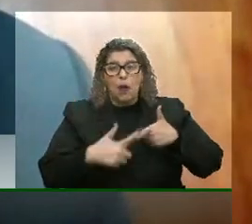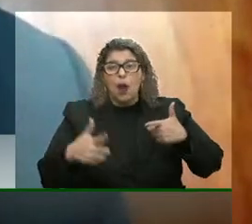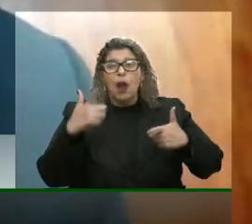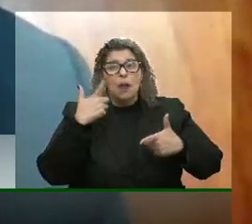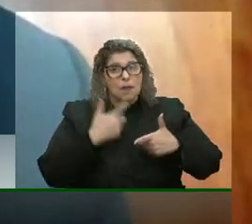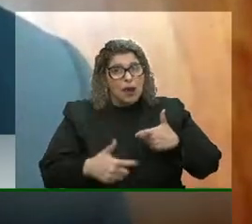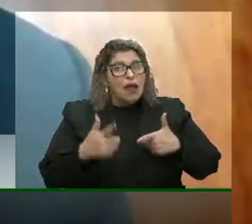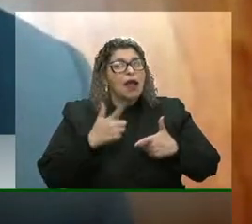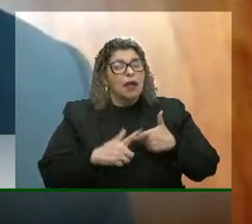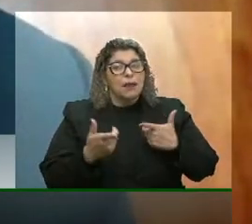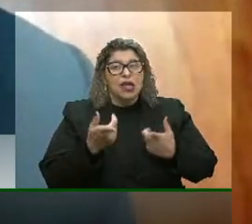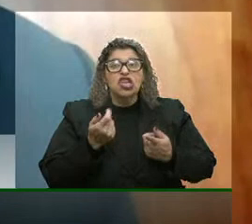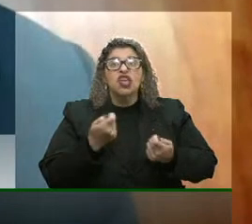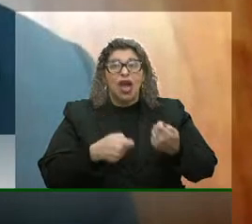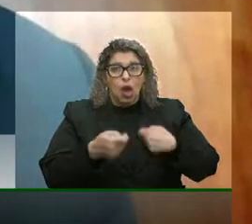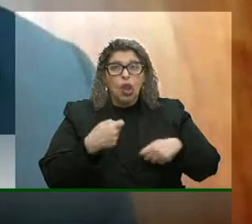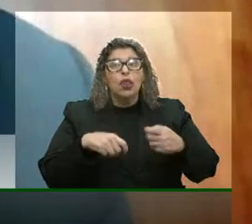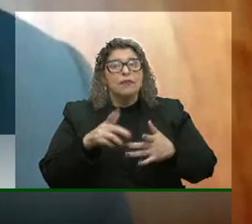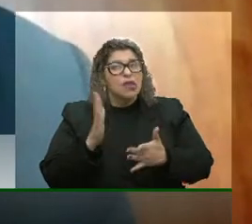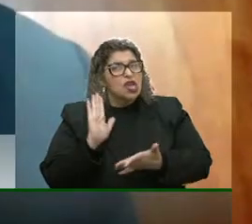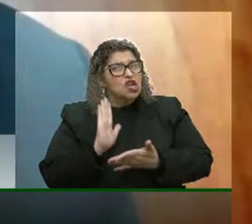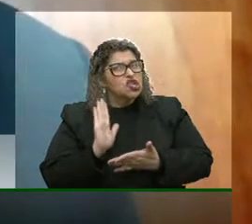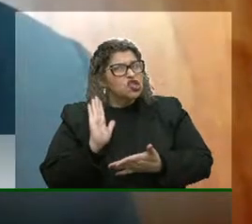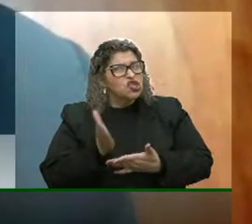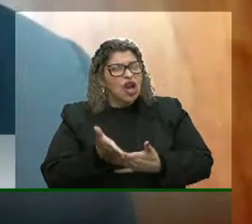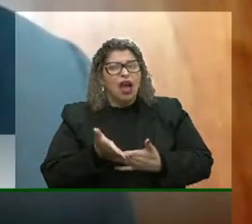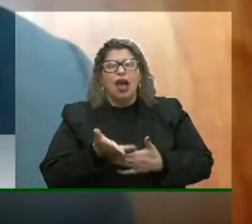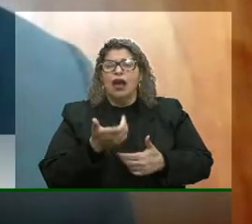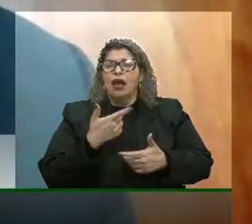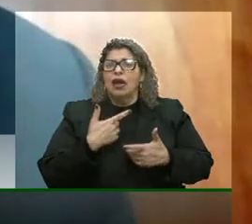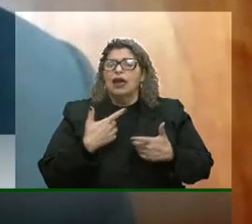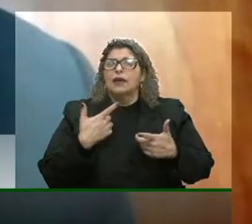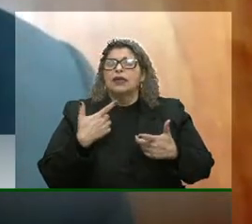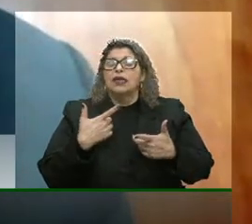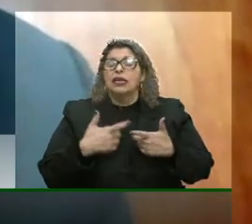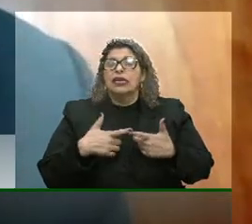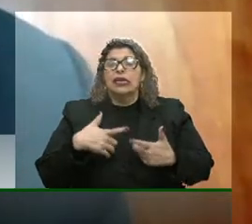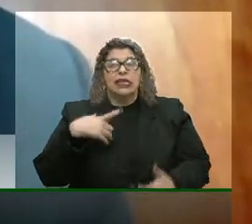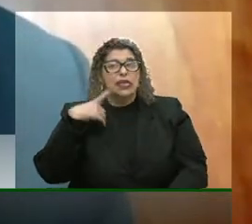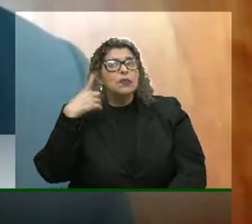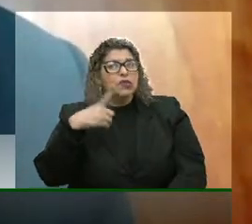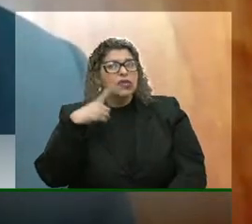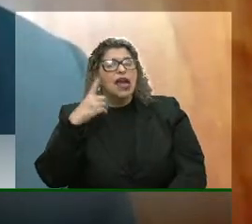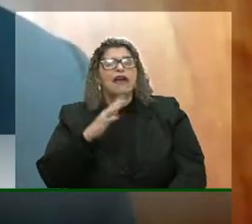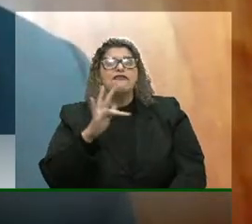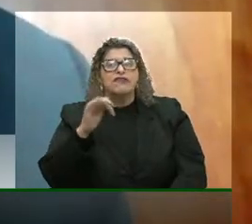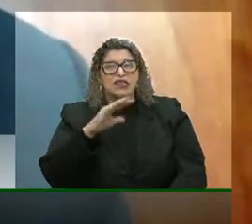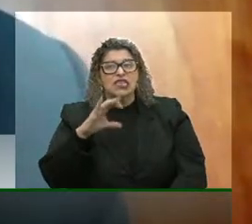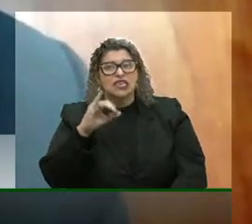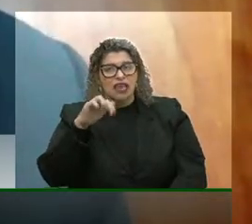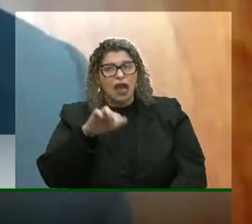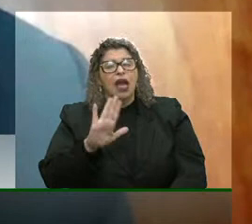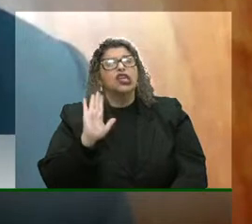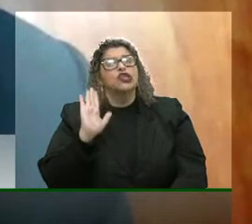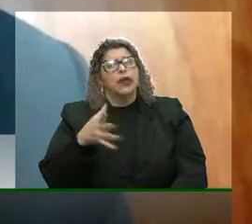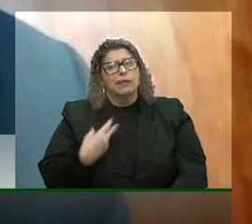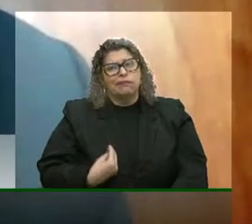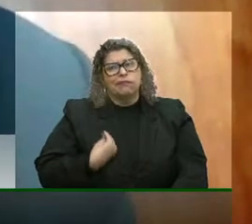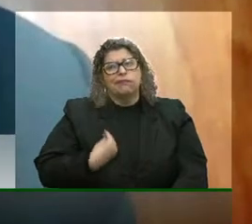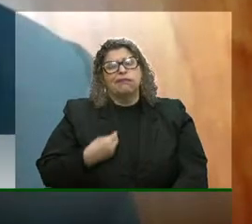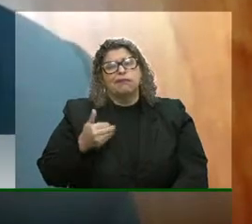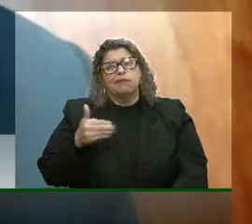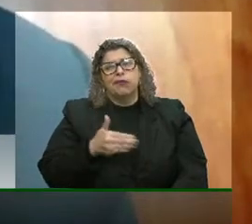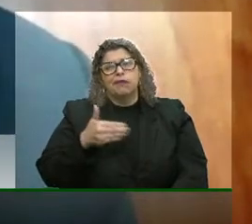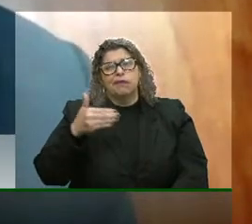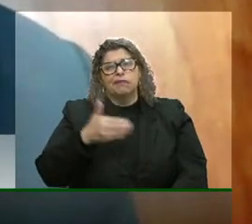que deputados que lá também não tiveram, como a Franciane, que teve uma vez, mas outros, todos, são dezenas de deputados